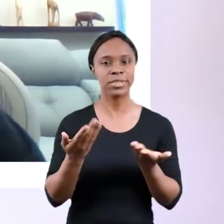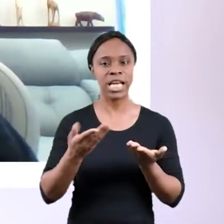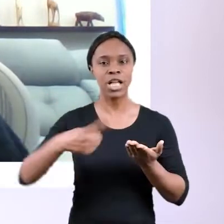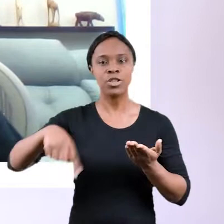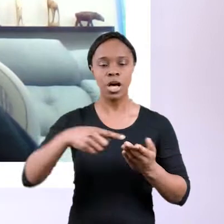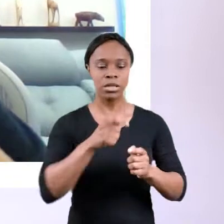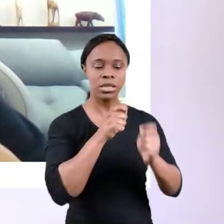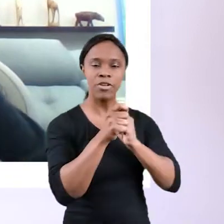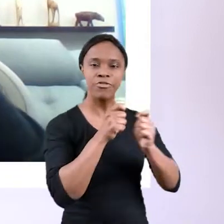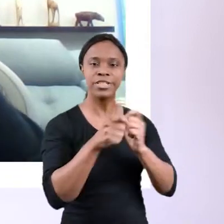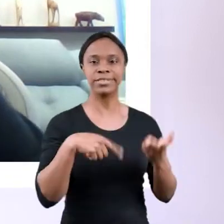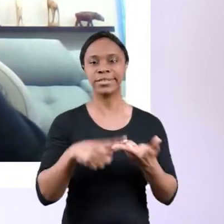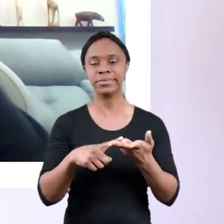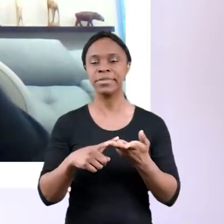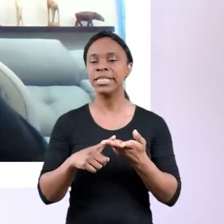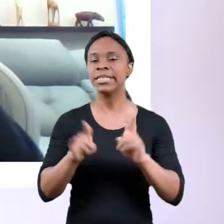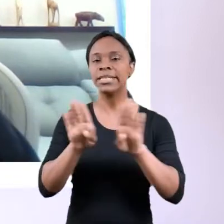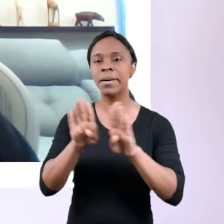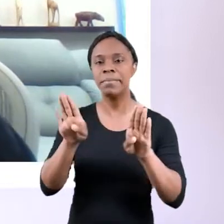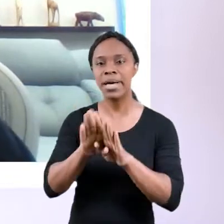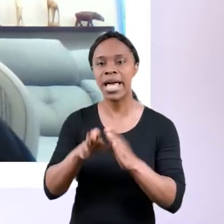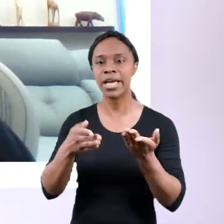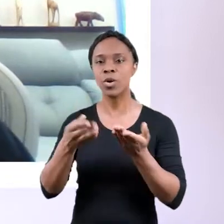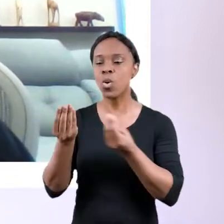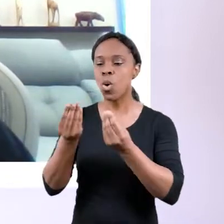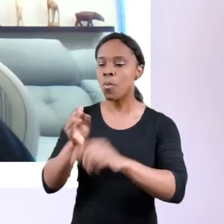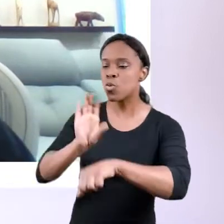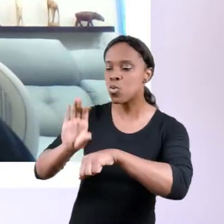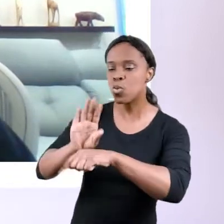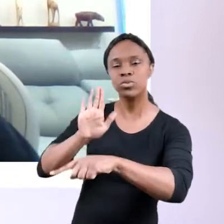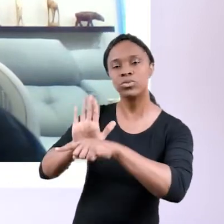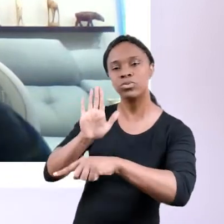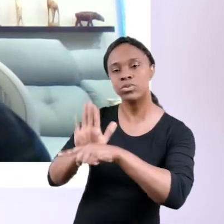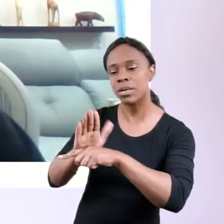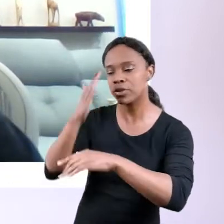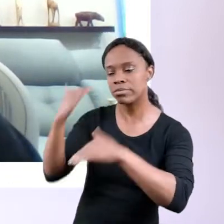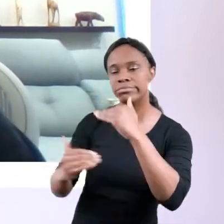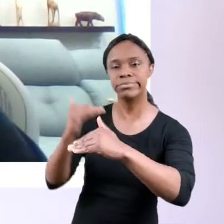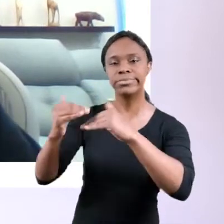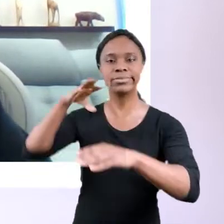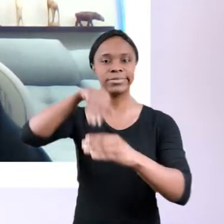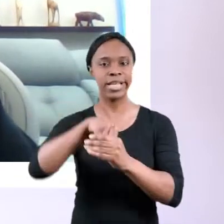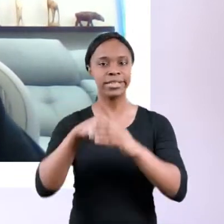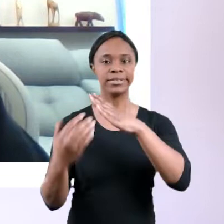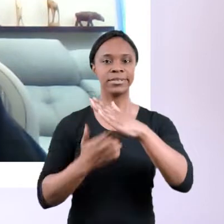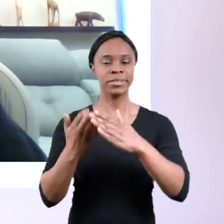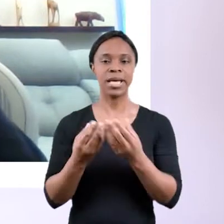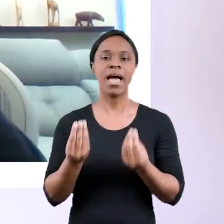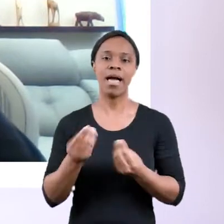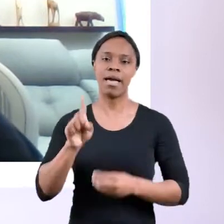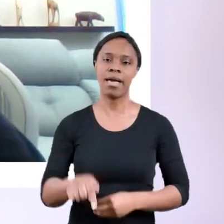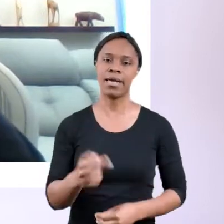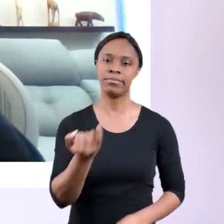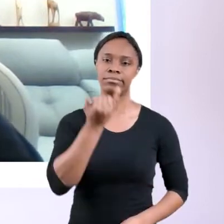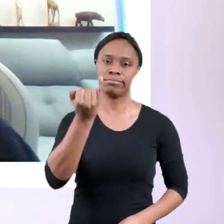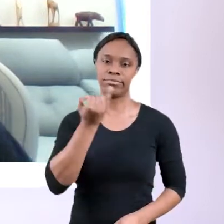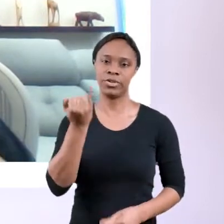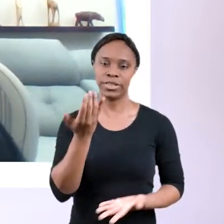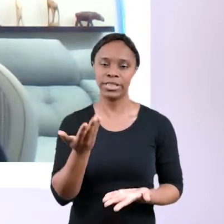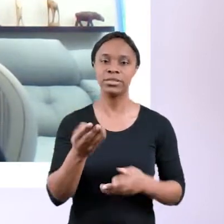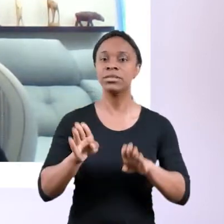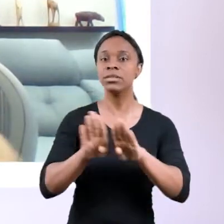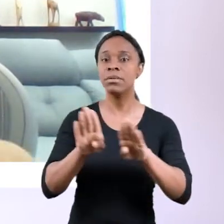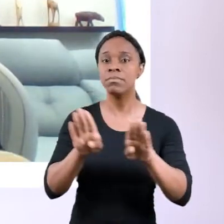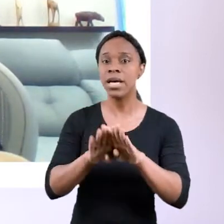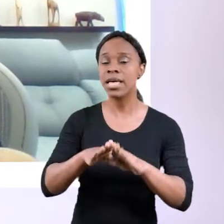processo seletivo quanto o processo de manutenção das pessoas dentro das corporações. É absolutamente fundamental também